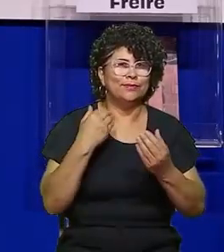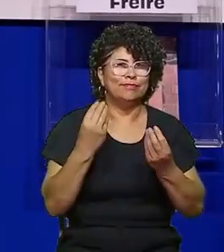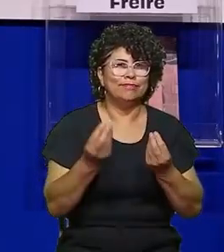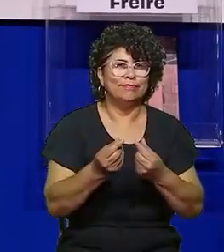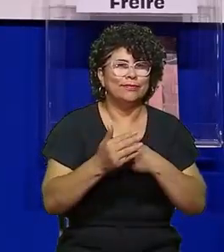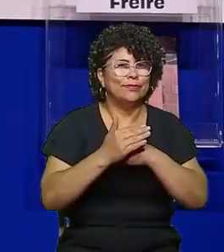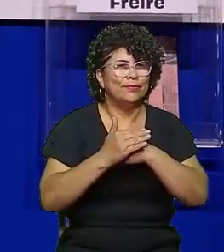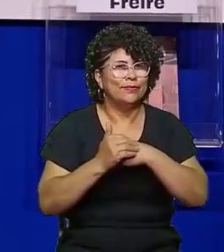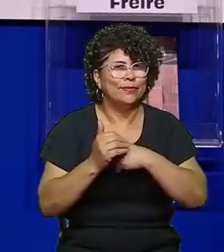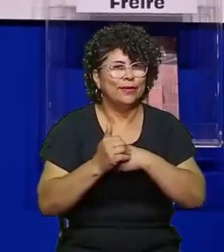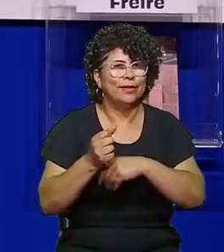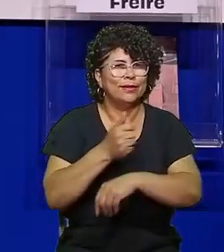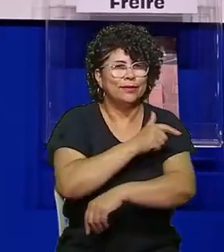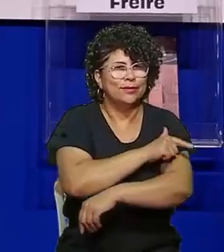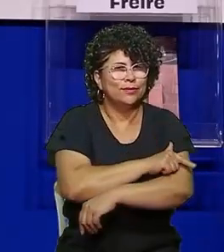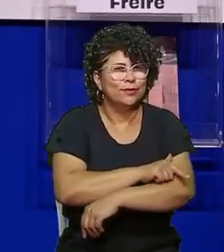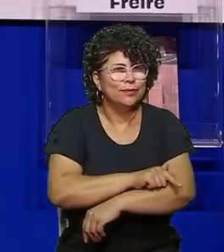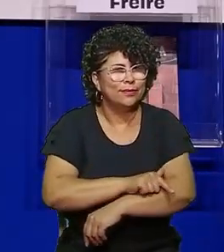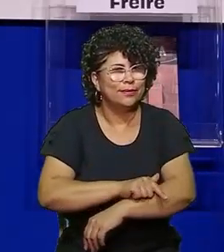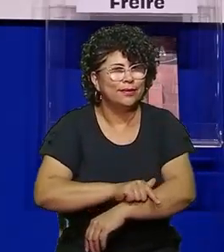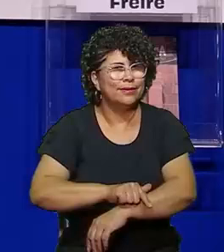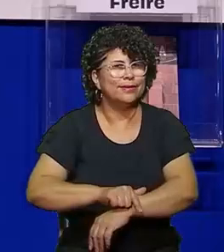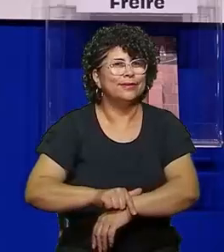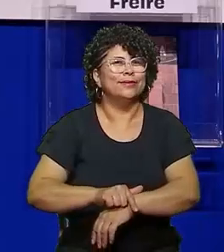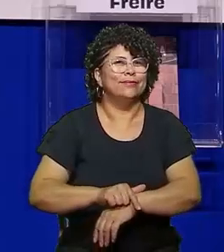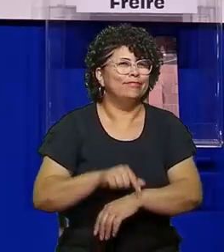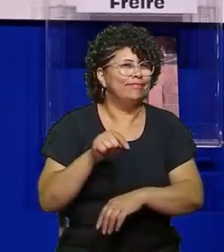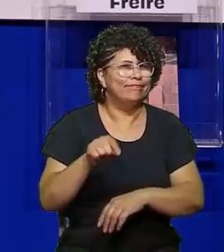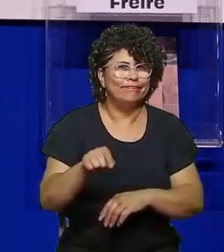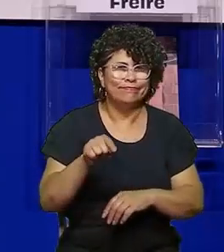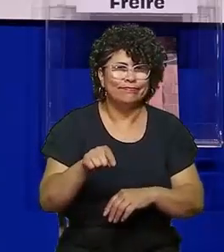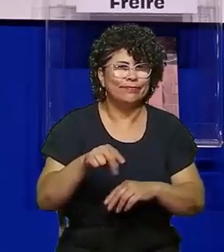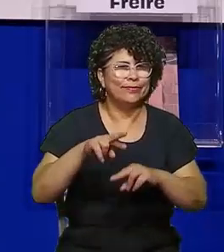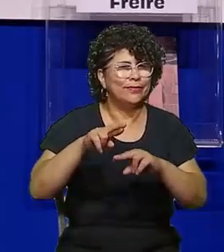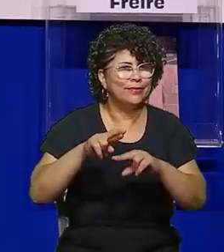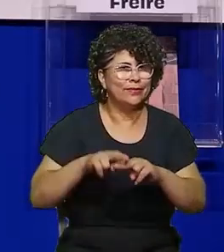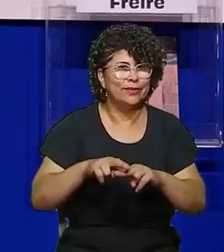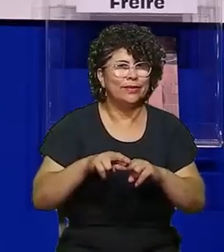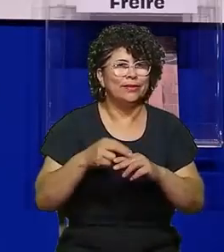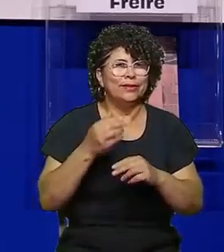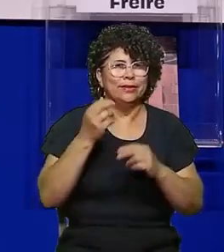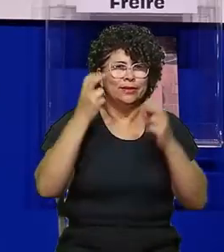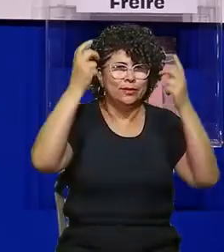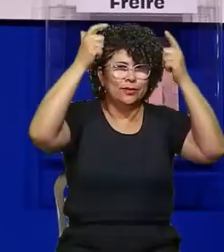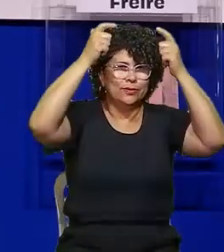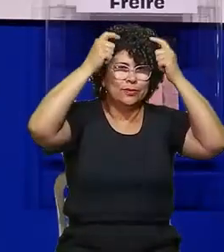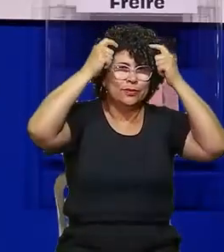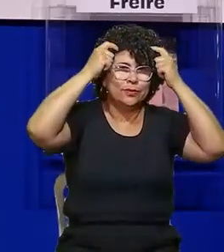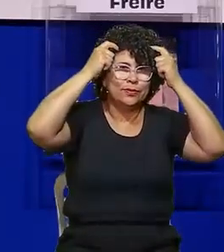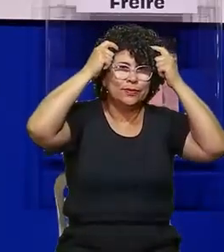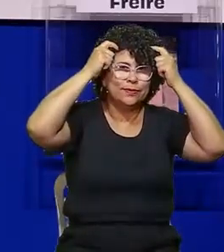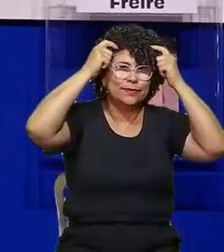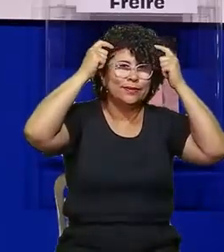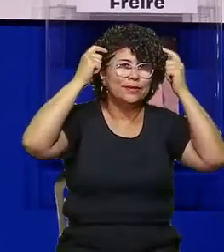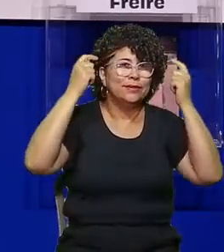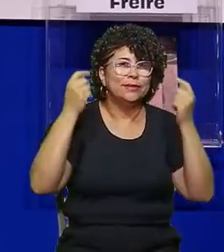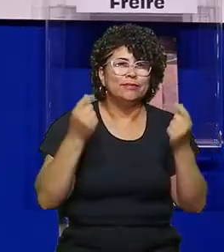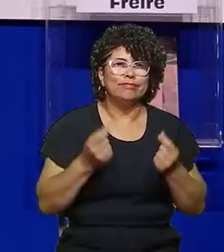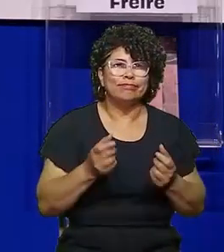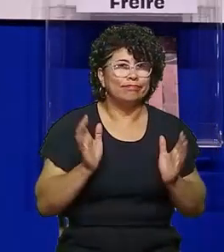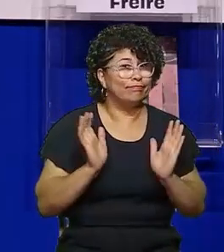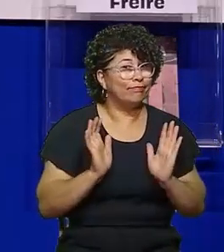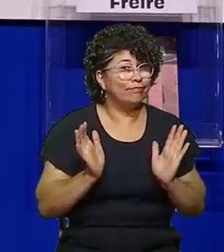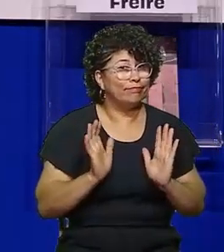importante, Pedro, que se diga, aquela imagem do Drummond, urso polar, ele próprio em um poema chamado Apelo aos